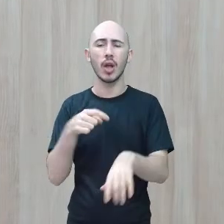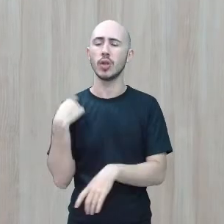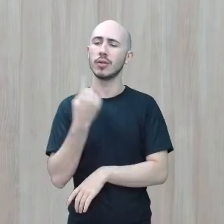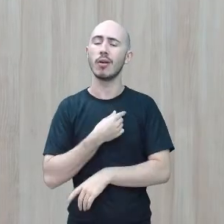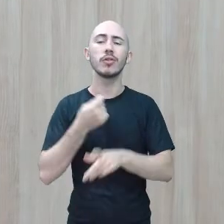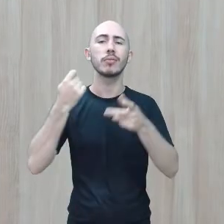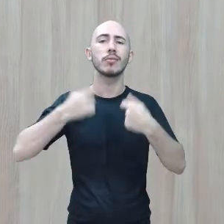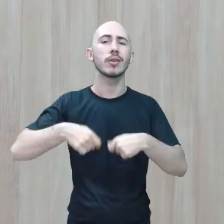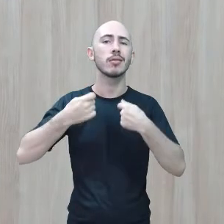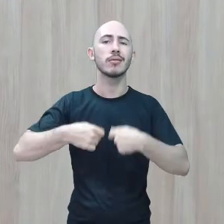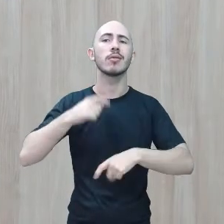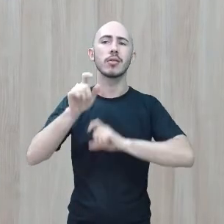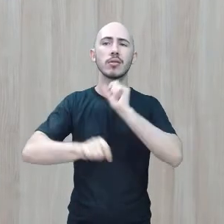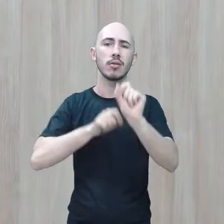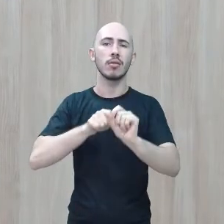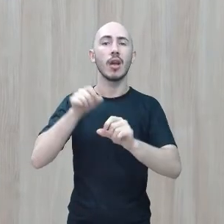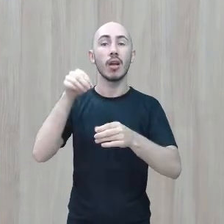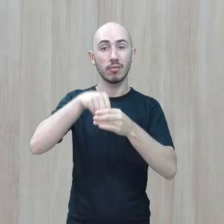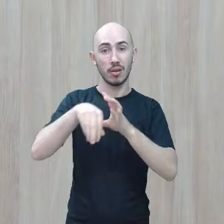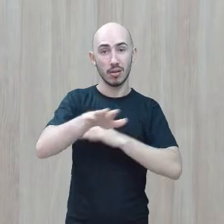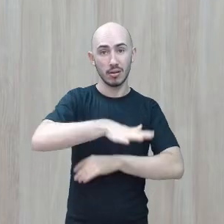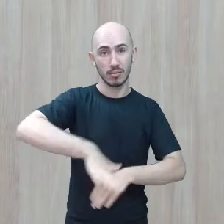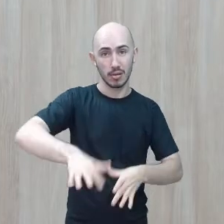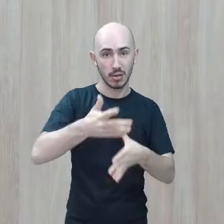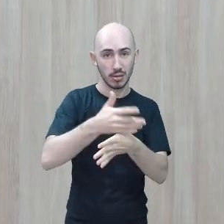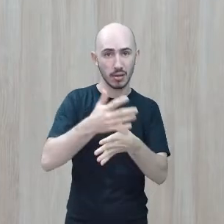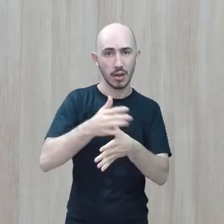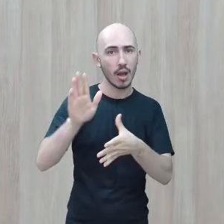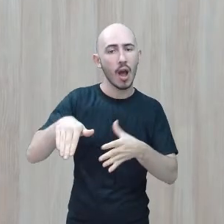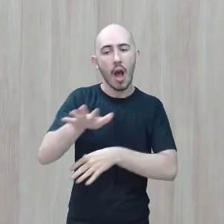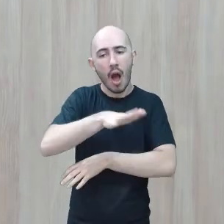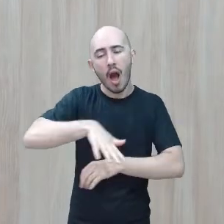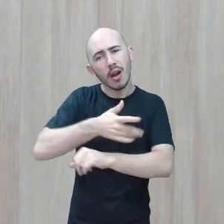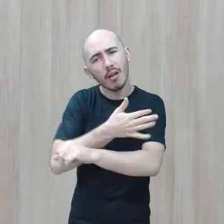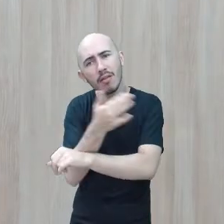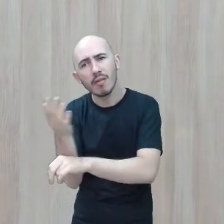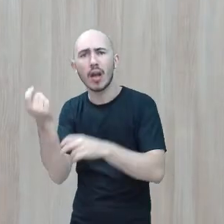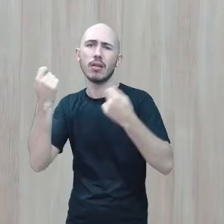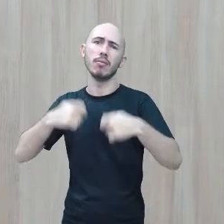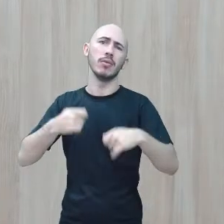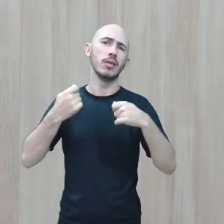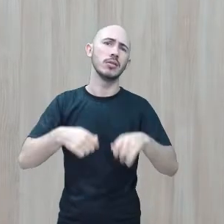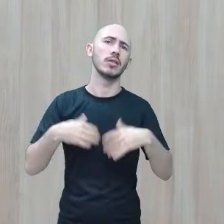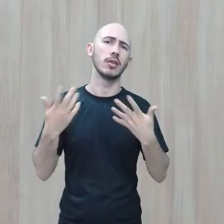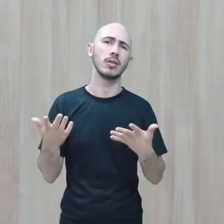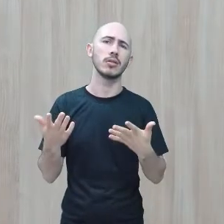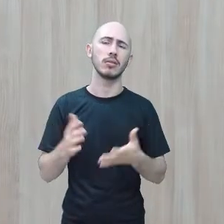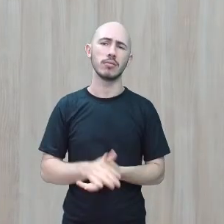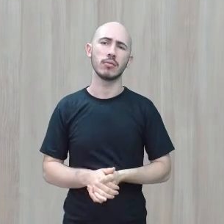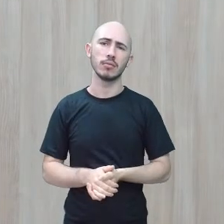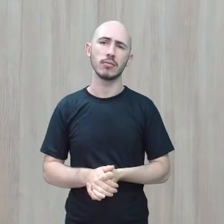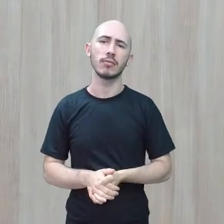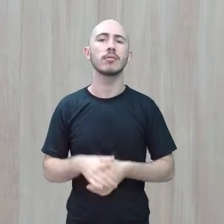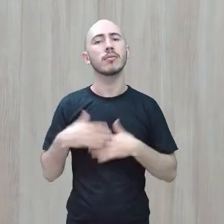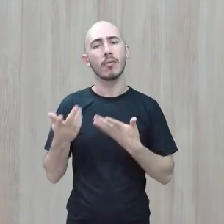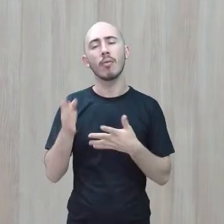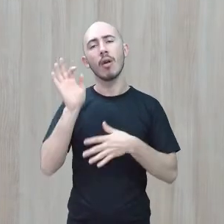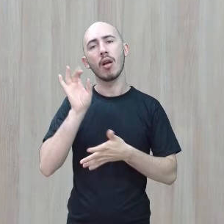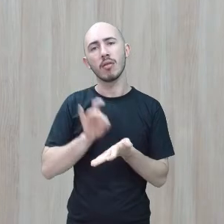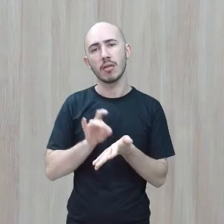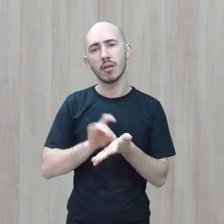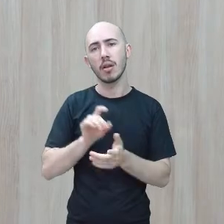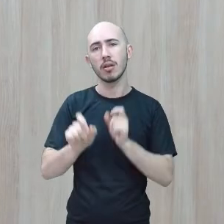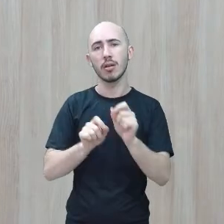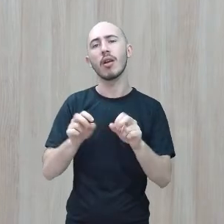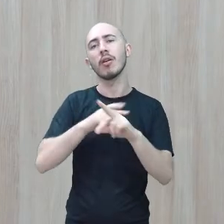está precisando dentro do nosso espaço urbano é de mais áreas verdes, de parques, certo? Então, é justamente